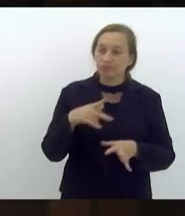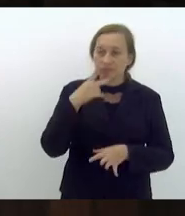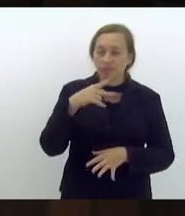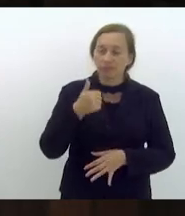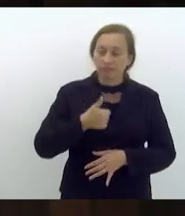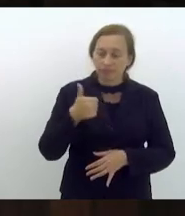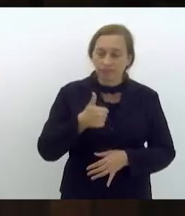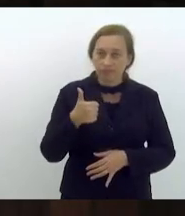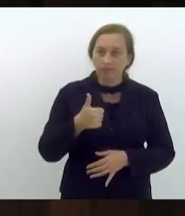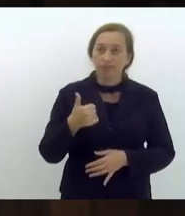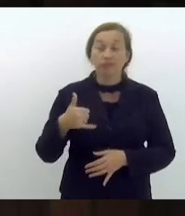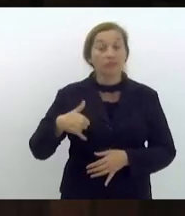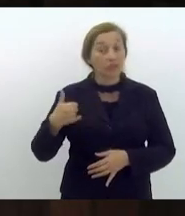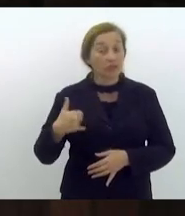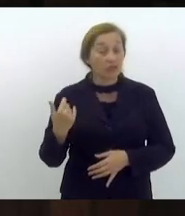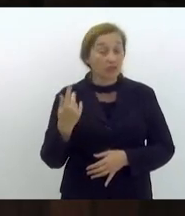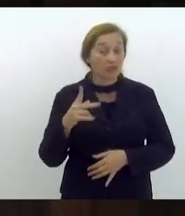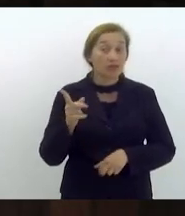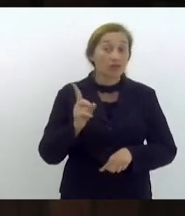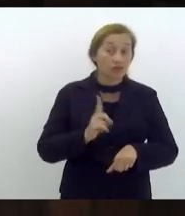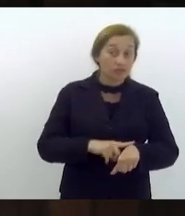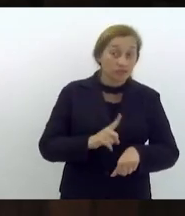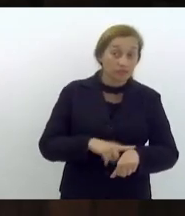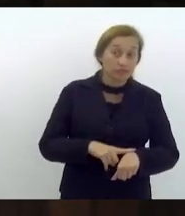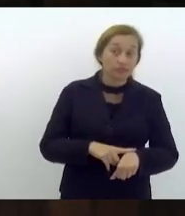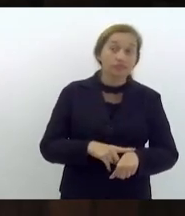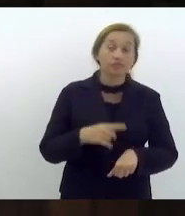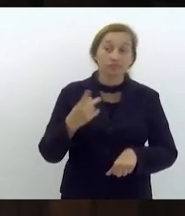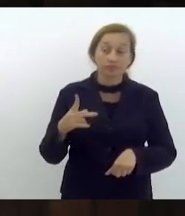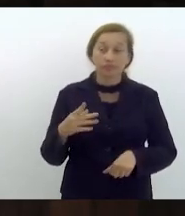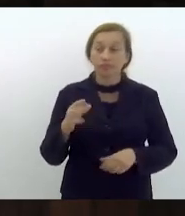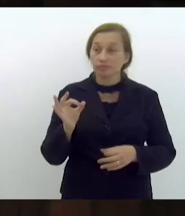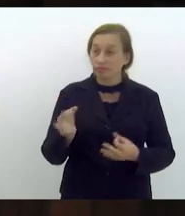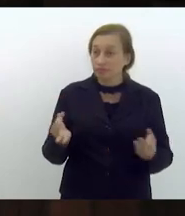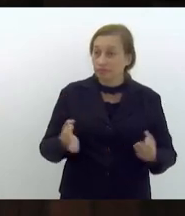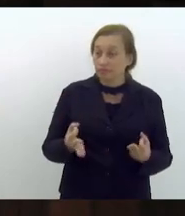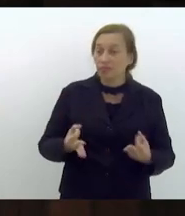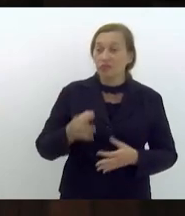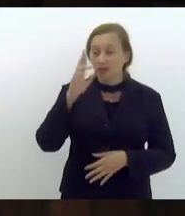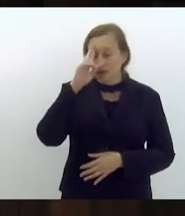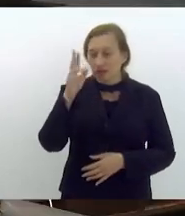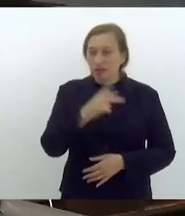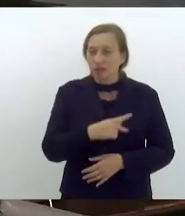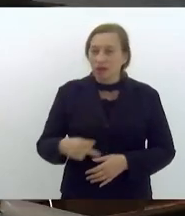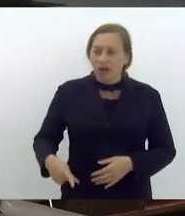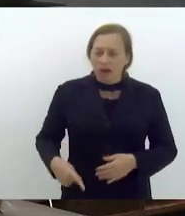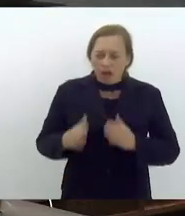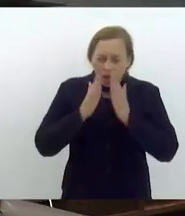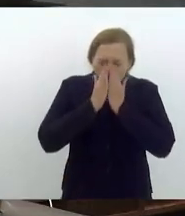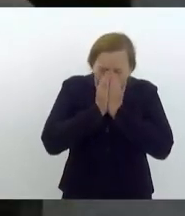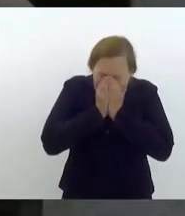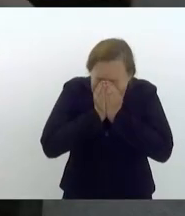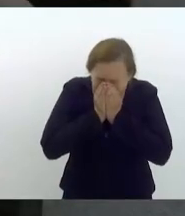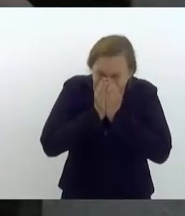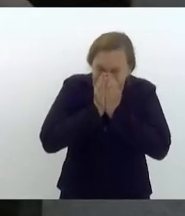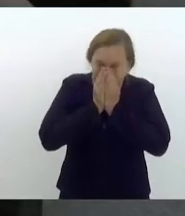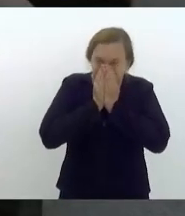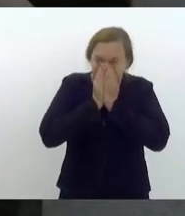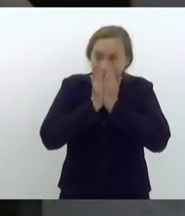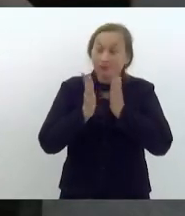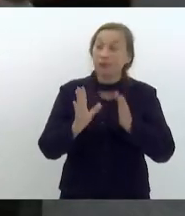né pela sua idade tempo aqui no Parlamento Com certeza senhora Presidente é claro que eu tô te pedindo uma